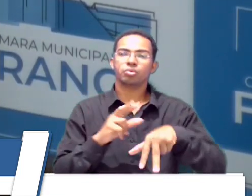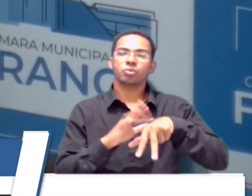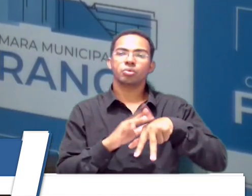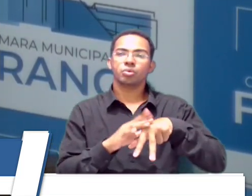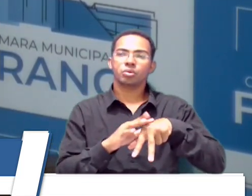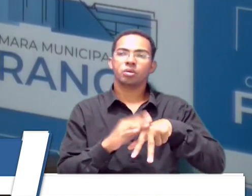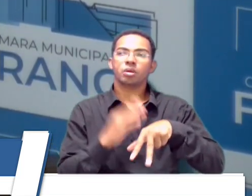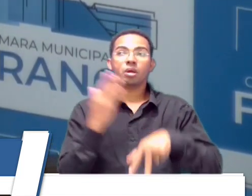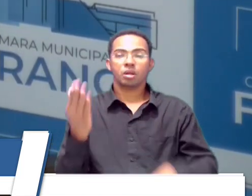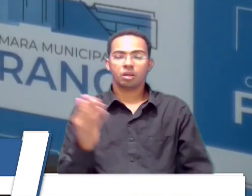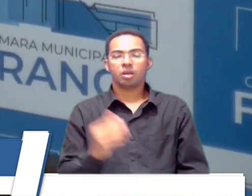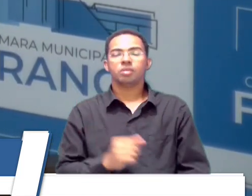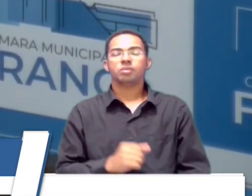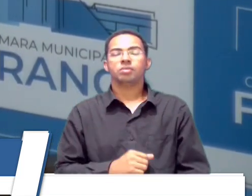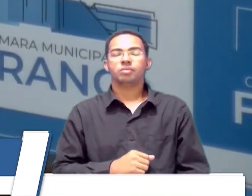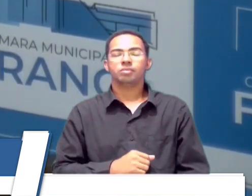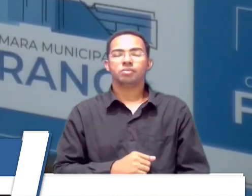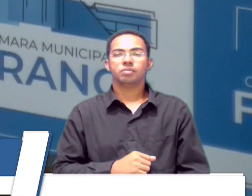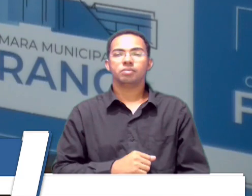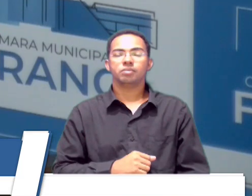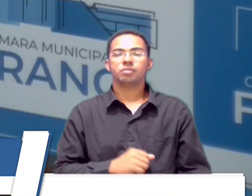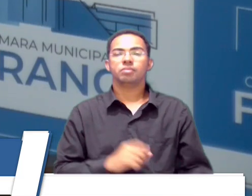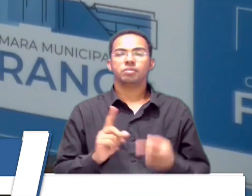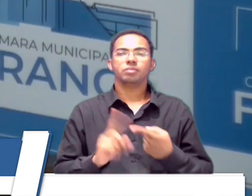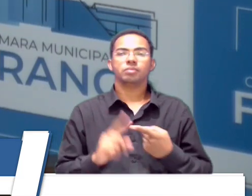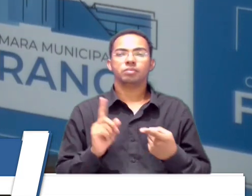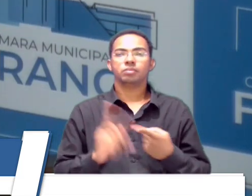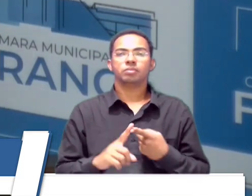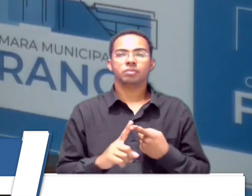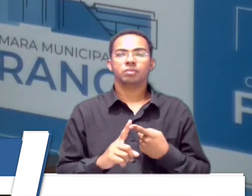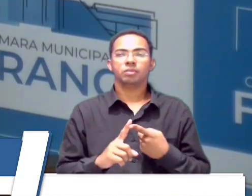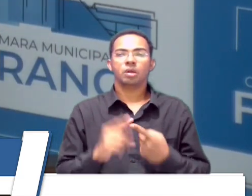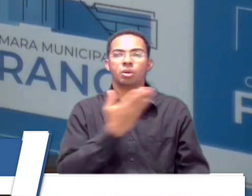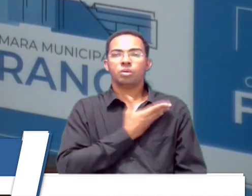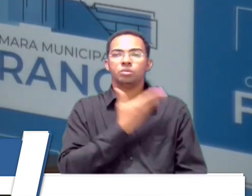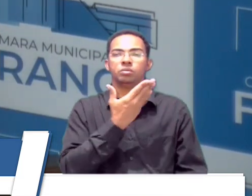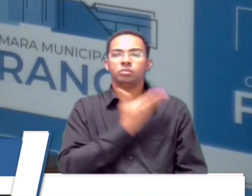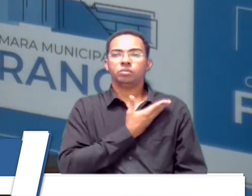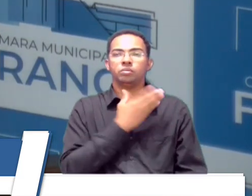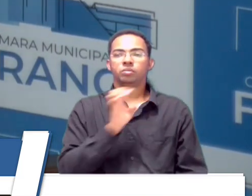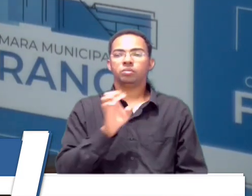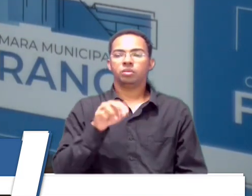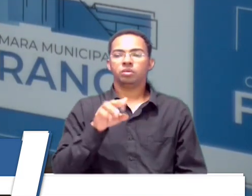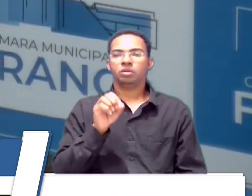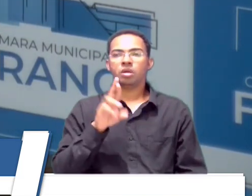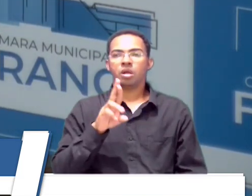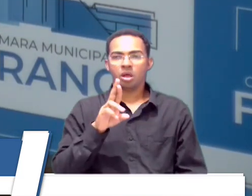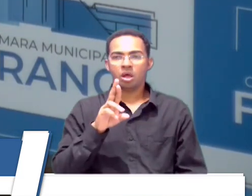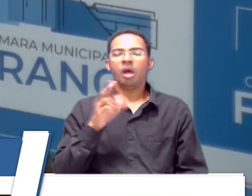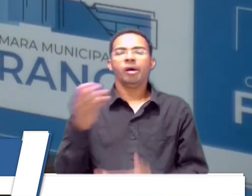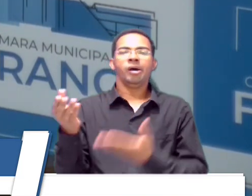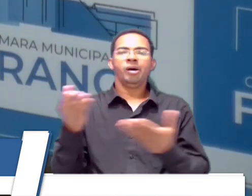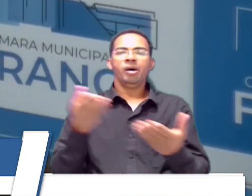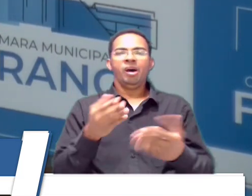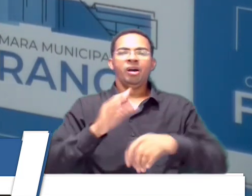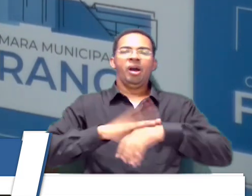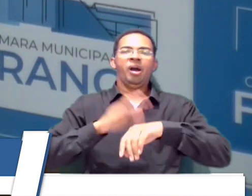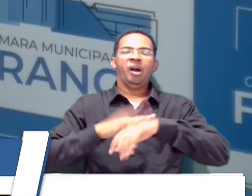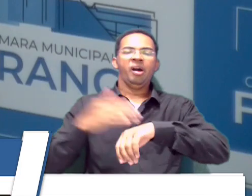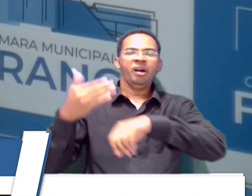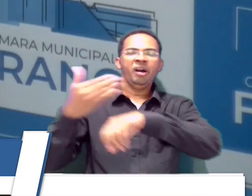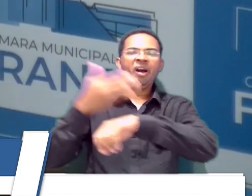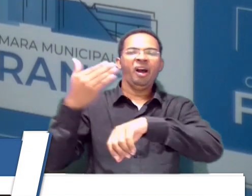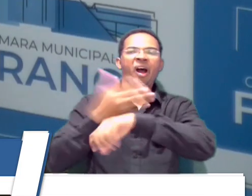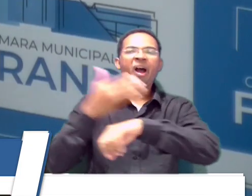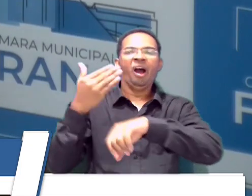Vida, e o meu amigo Enor, que veio fazer parte